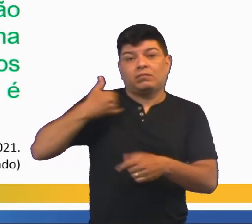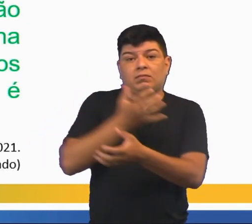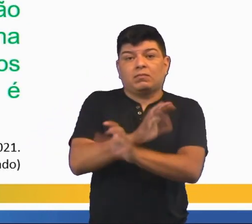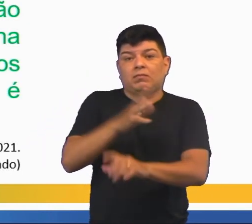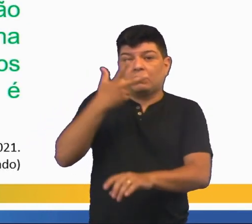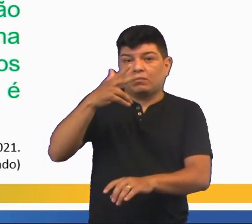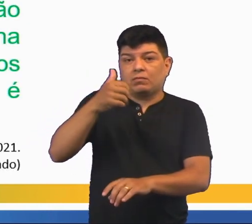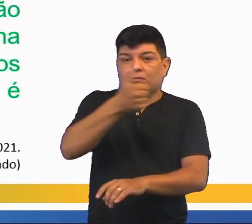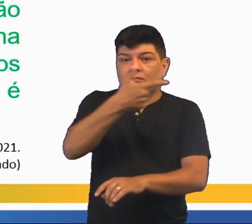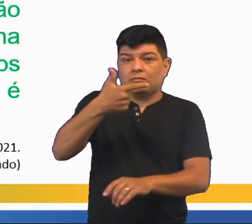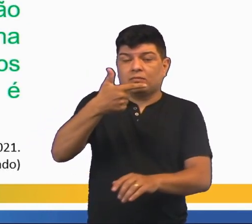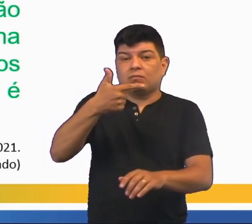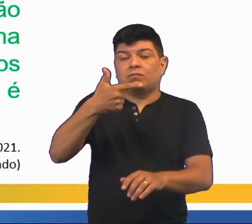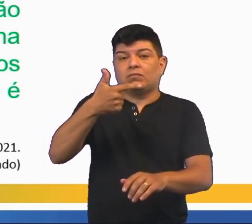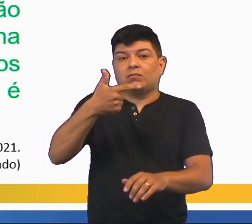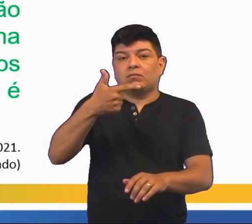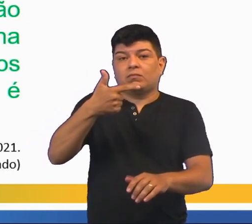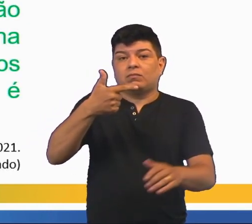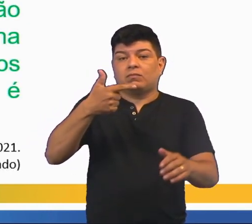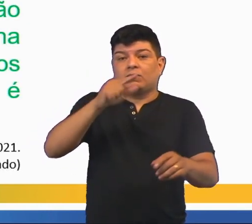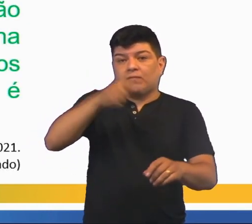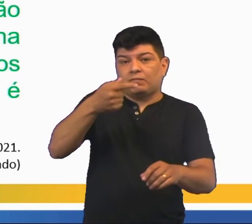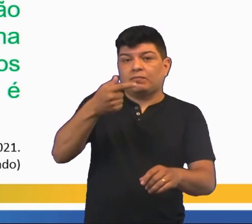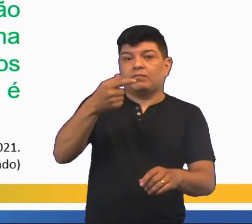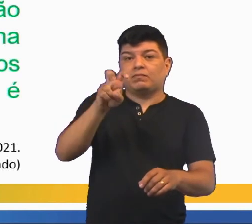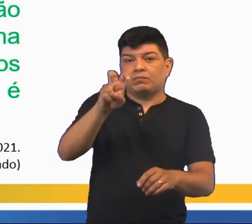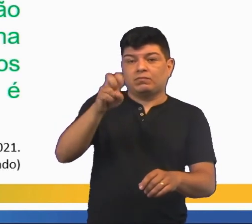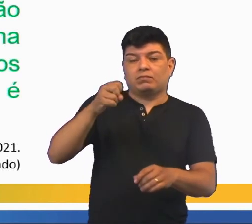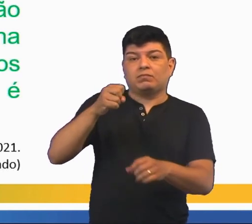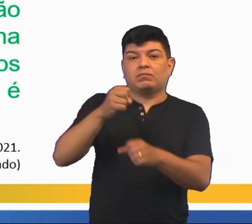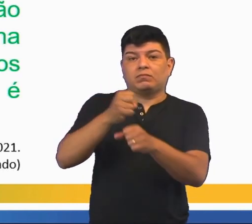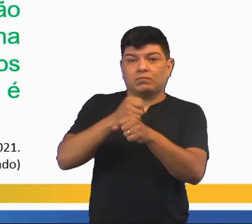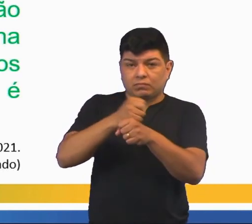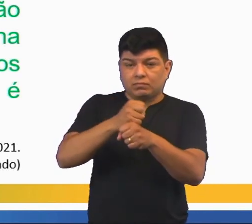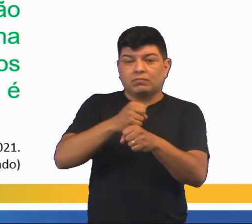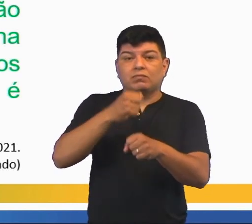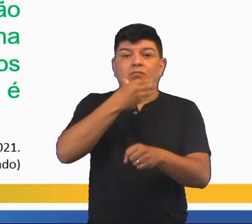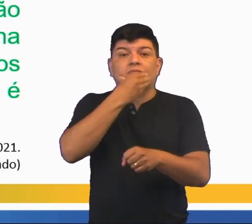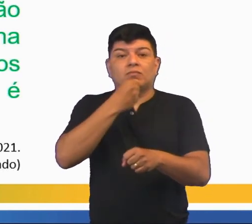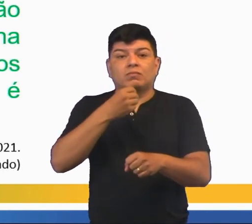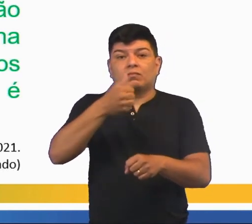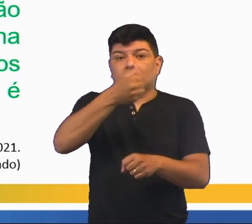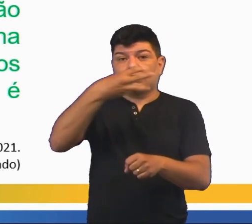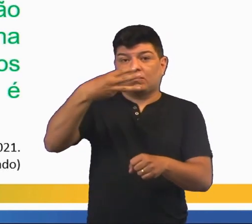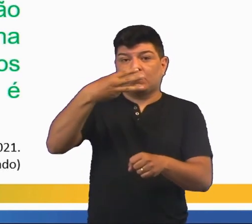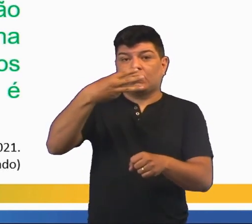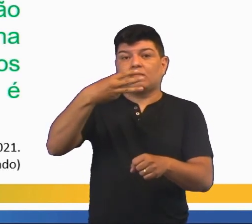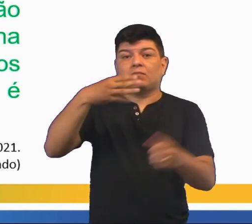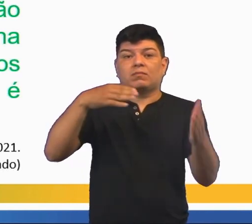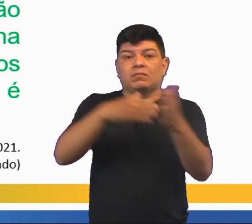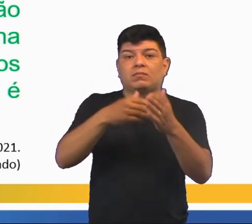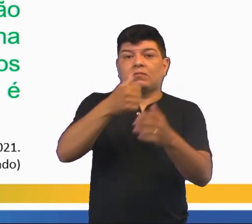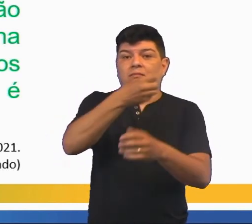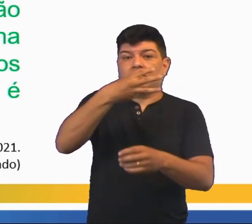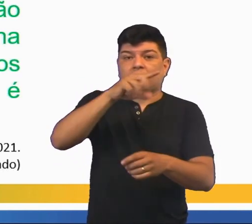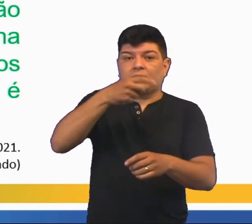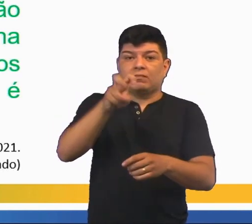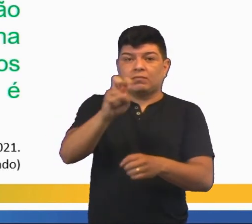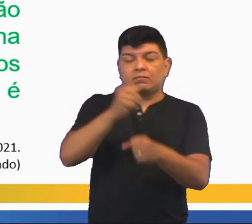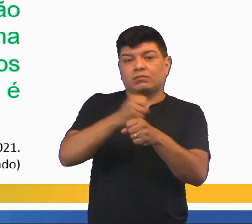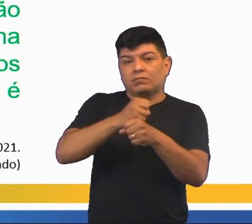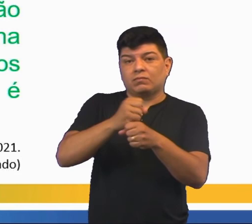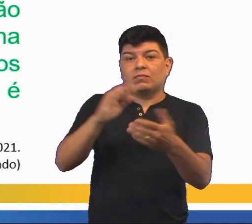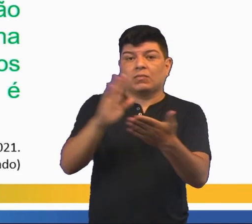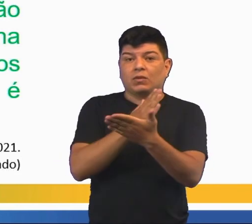óssea entre 12 e 12,5 anos e os meninos entre 13 e 13,5 anos.